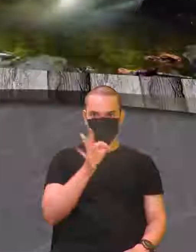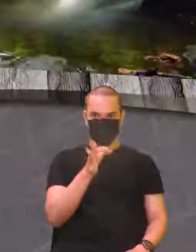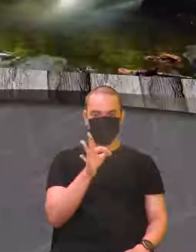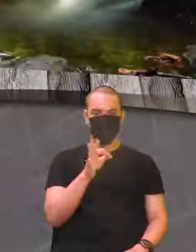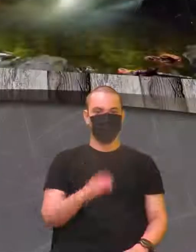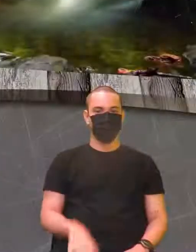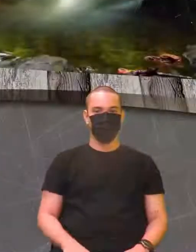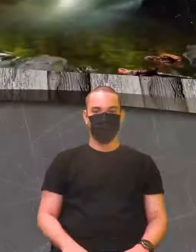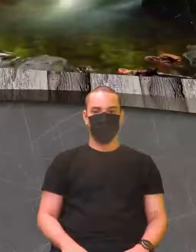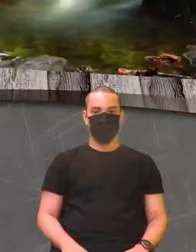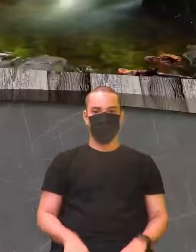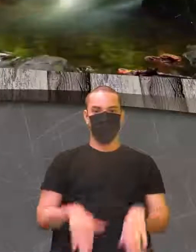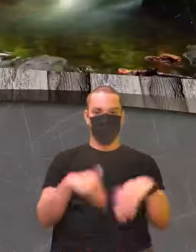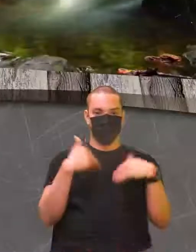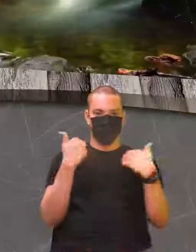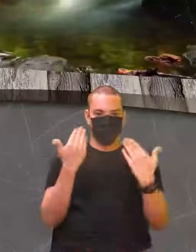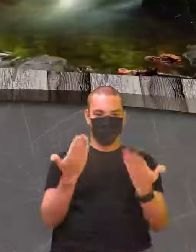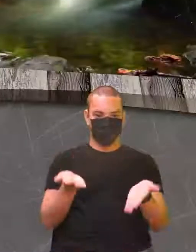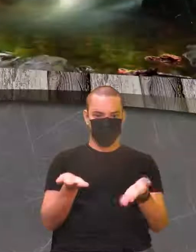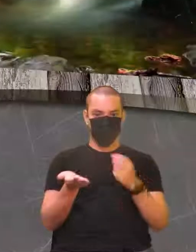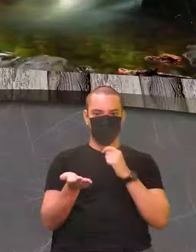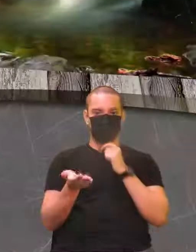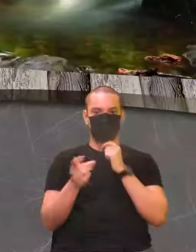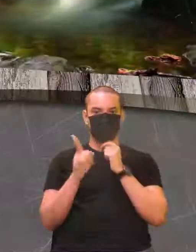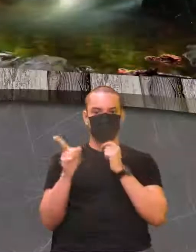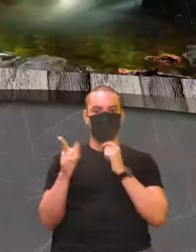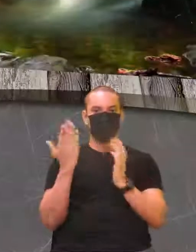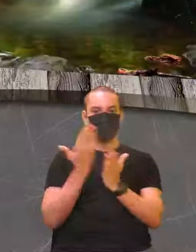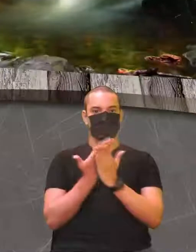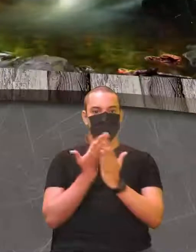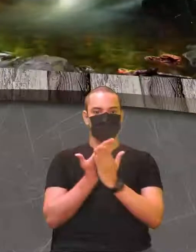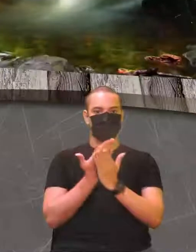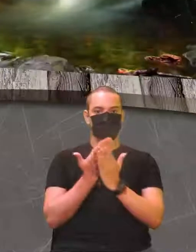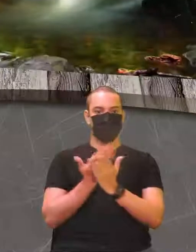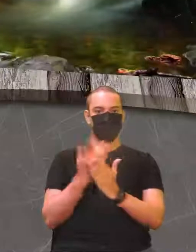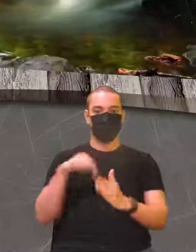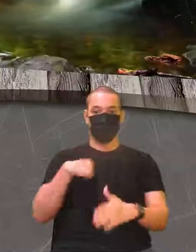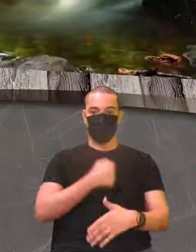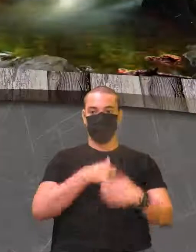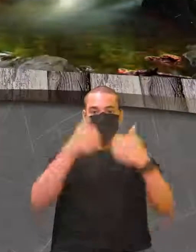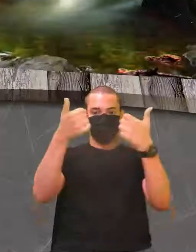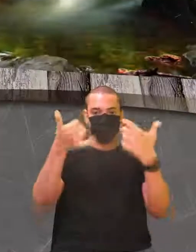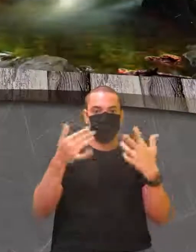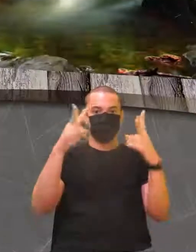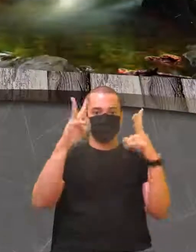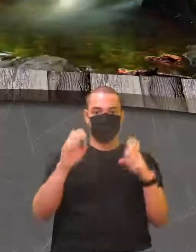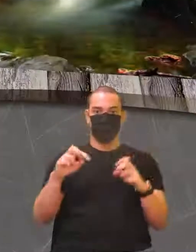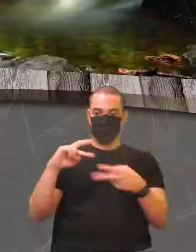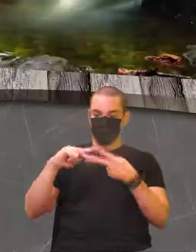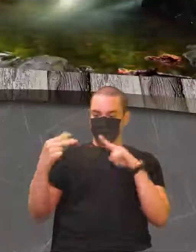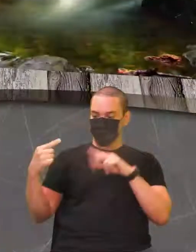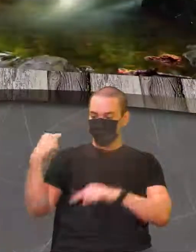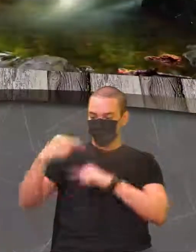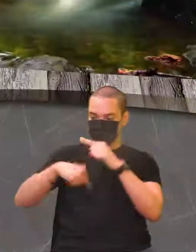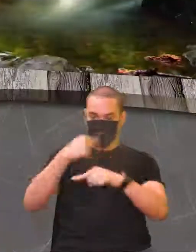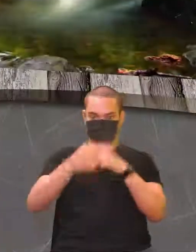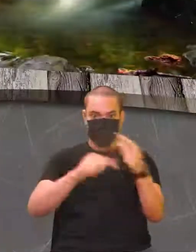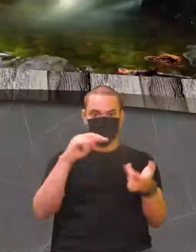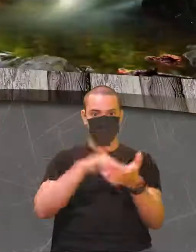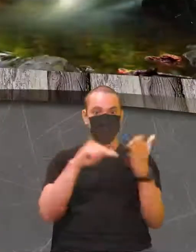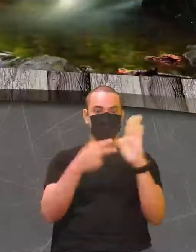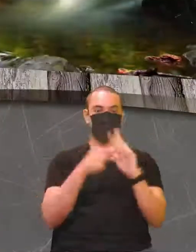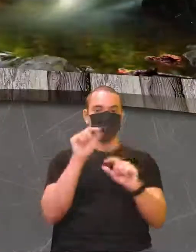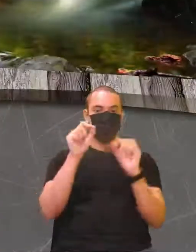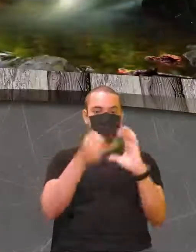galera, essa, então, foi a nossa aula sobre as heranças, e a gente falou sobre